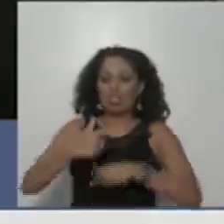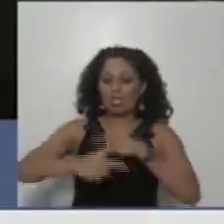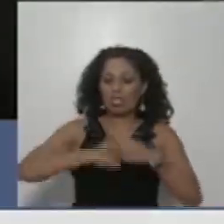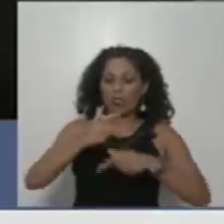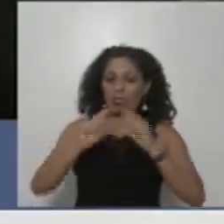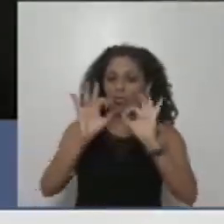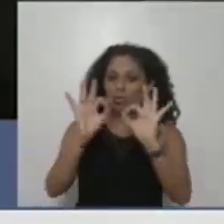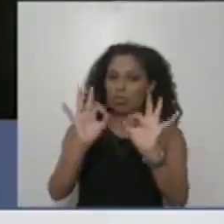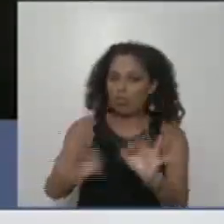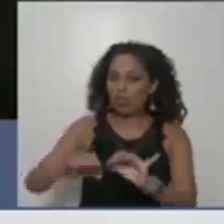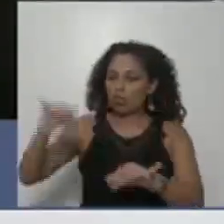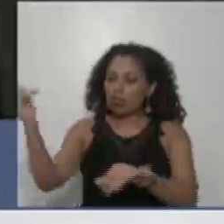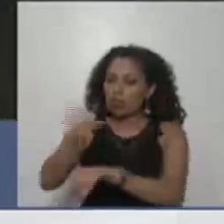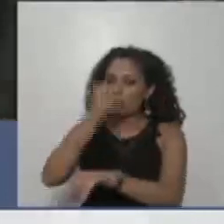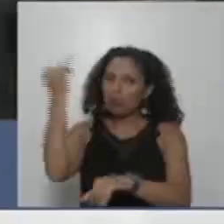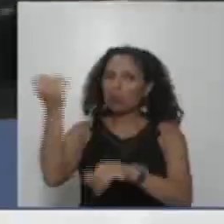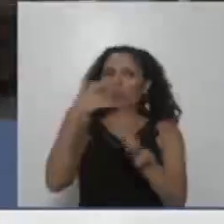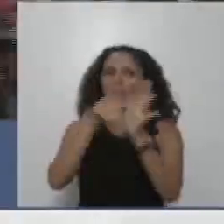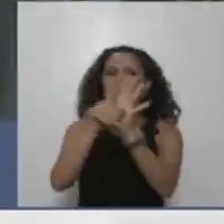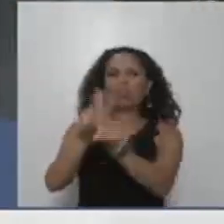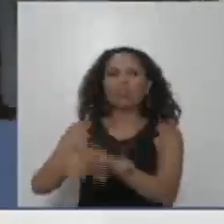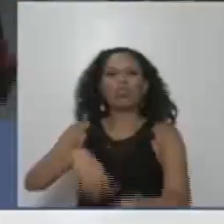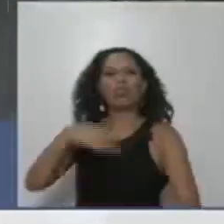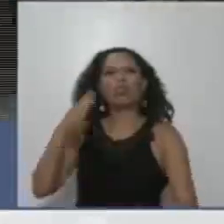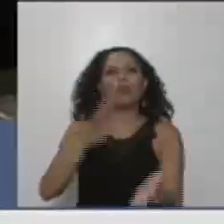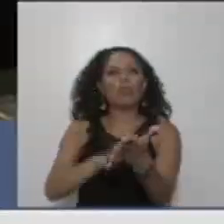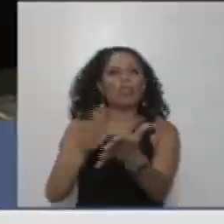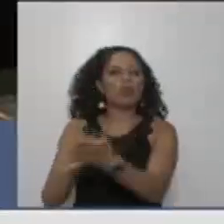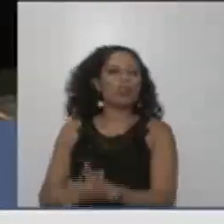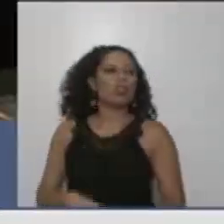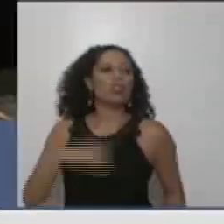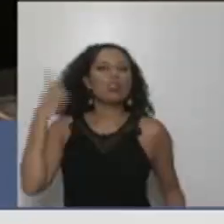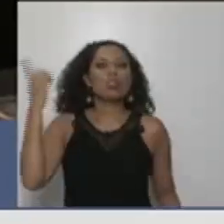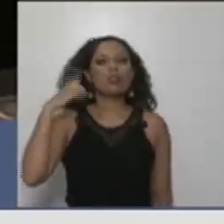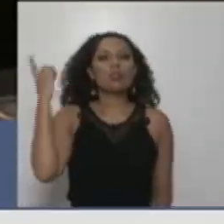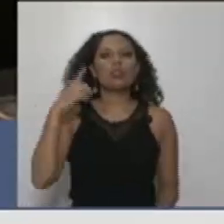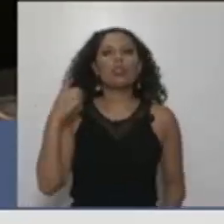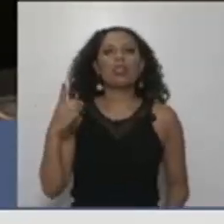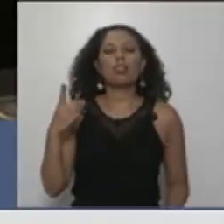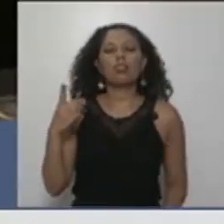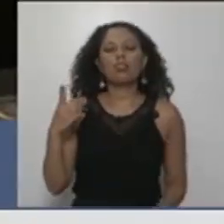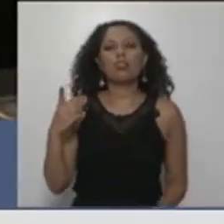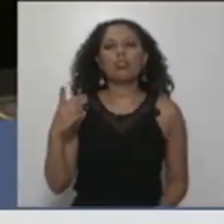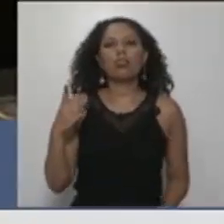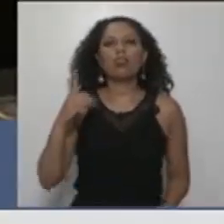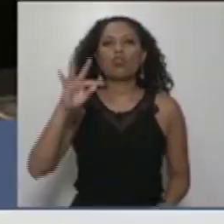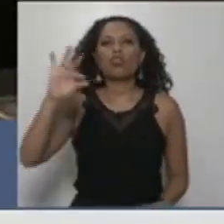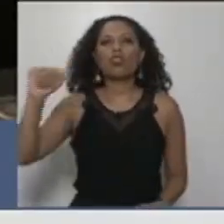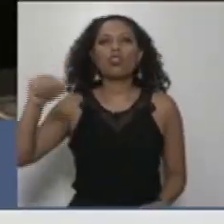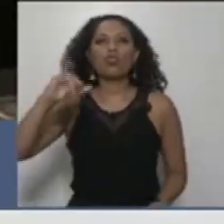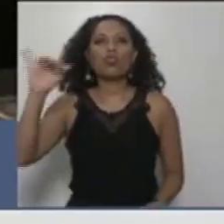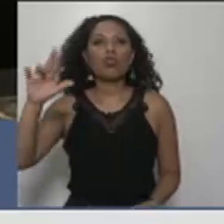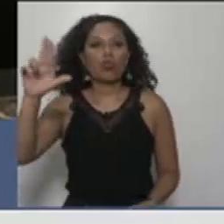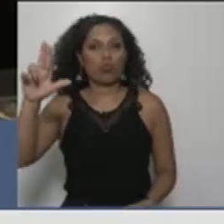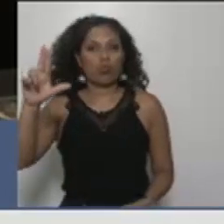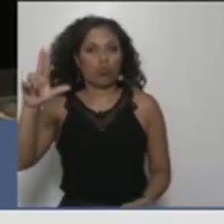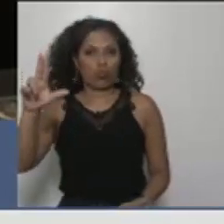fundamental e importante projeto. Muito obrigada, inclusive, deputada Miriam, deputada Tia Ju.